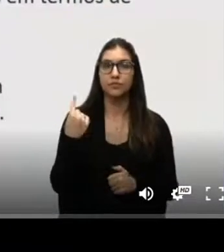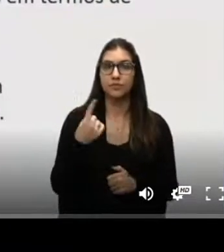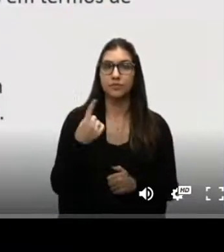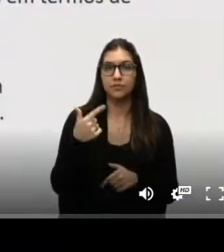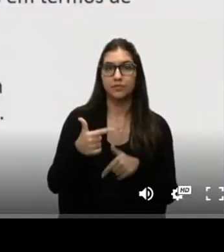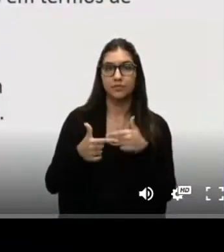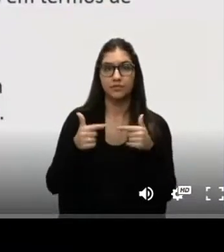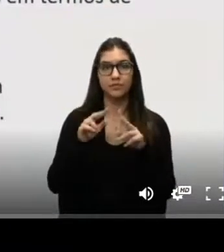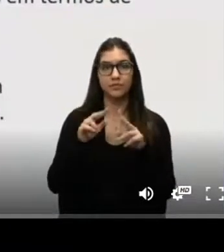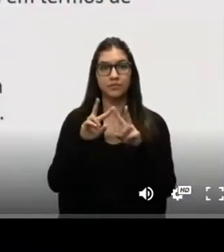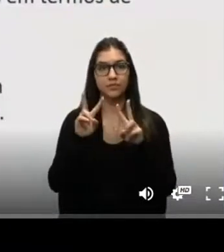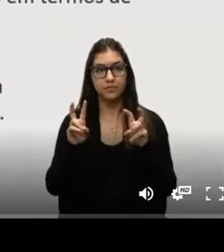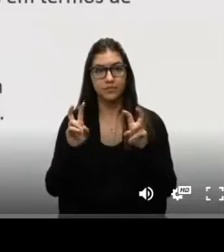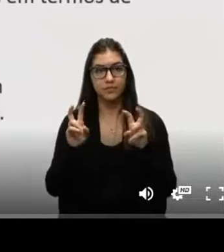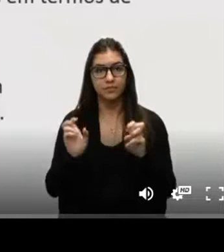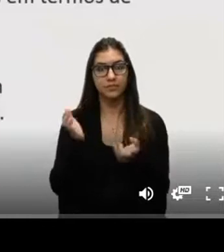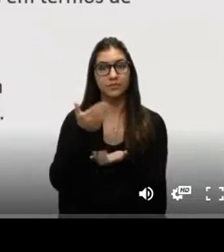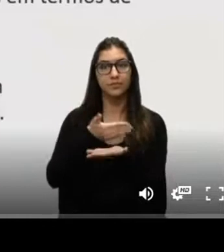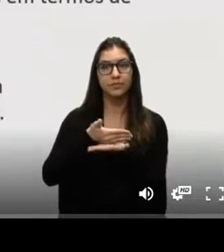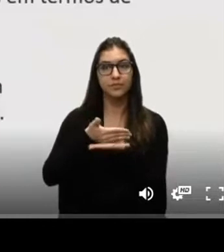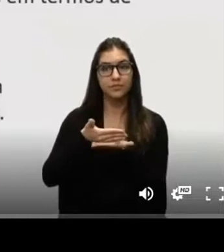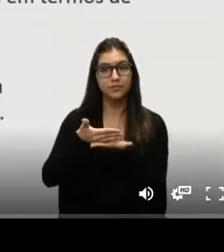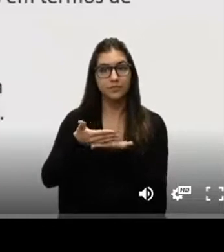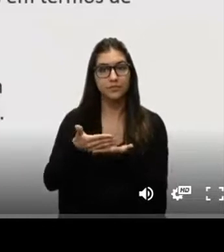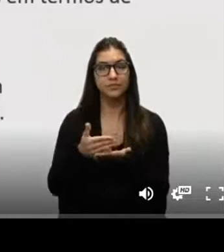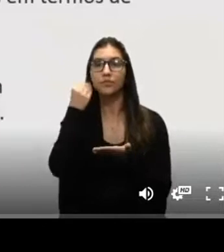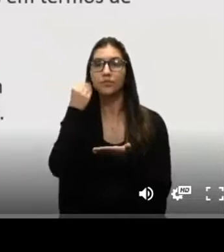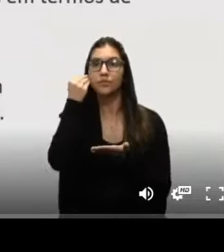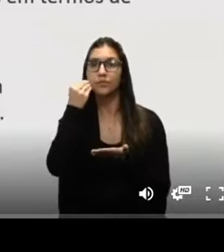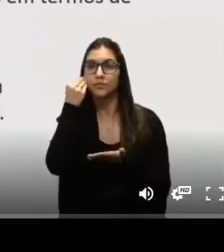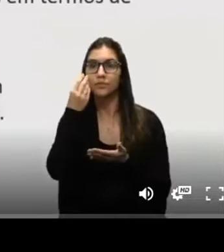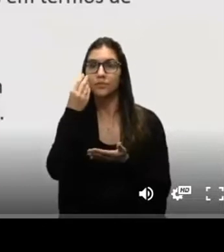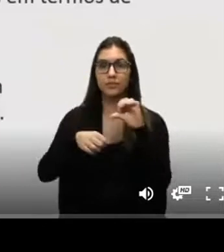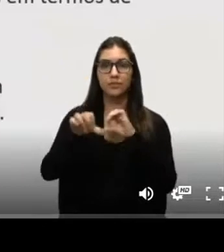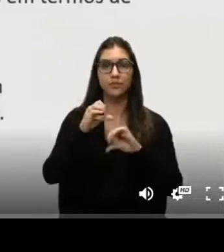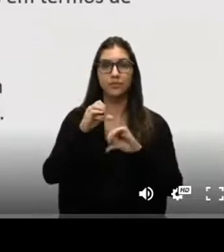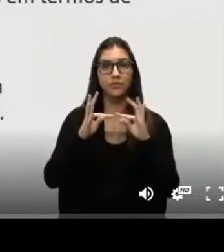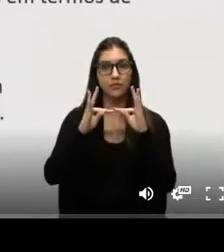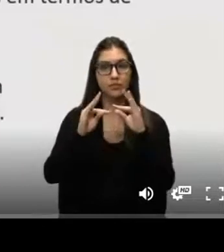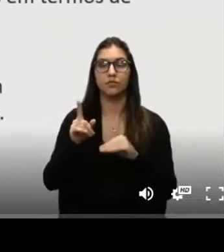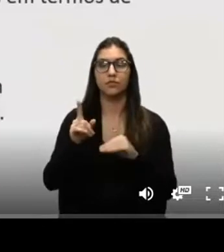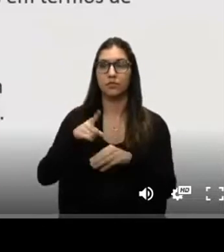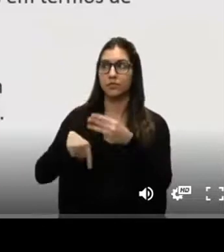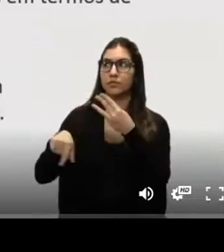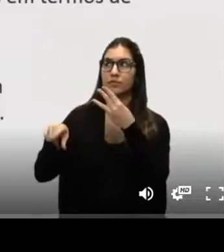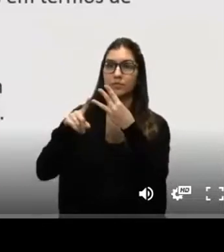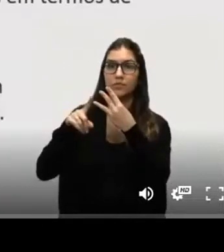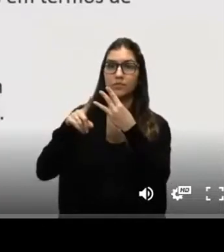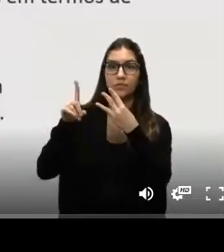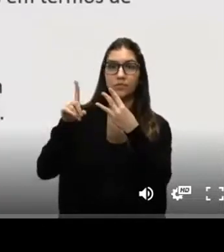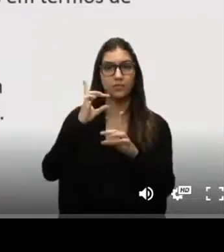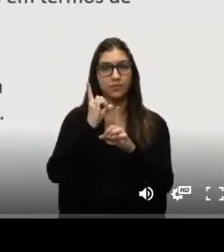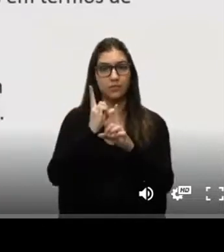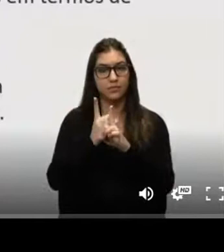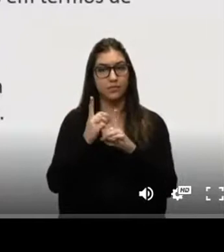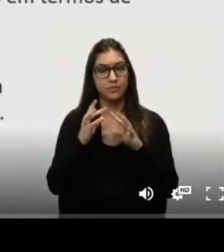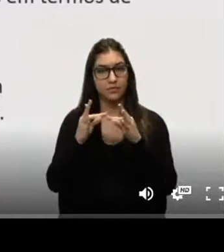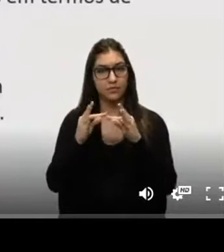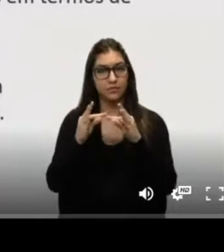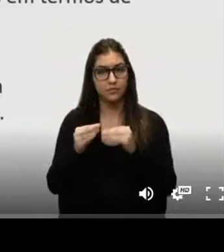vamos trabalhar com uma introdução aos experimentos de Química Geral. Então, esse é o terceiro encontro da disciplina de Química